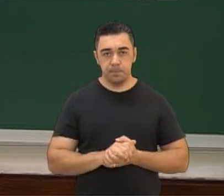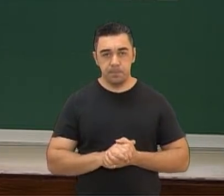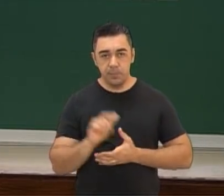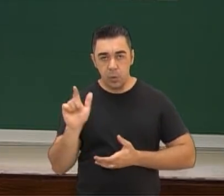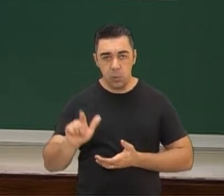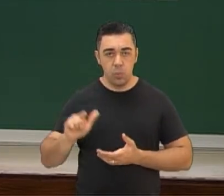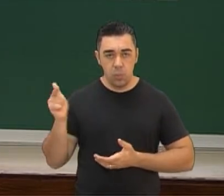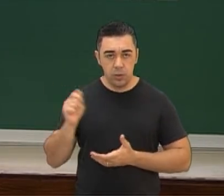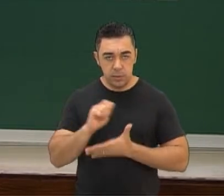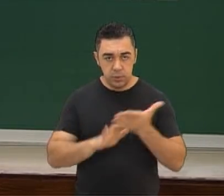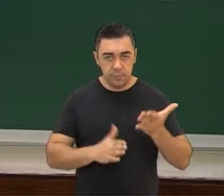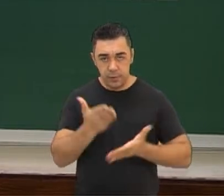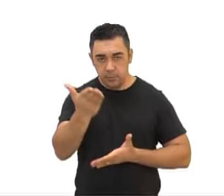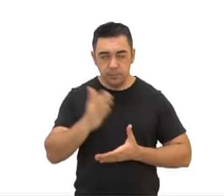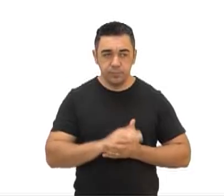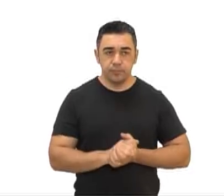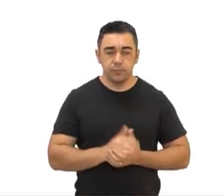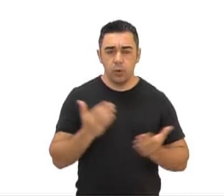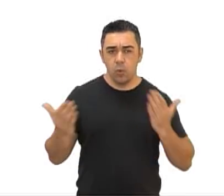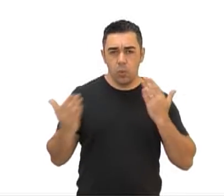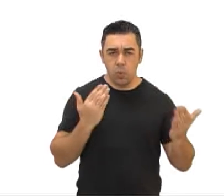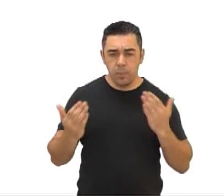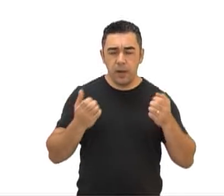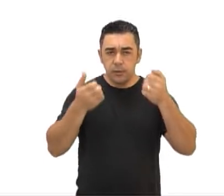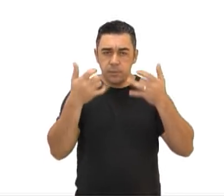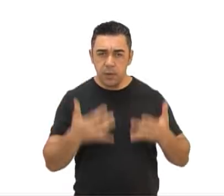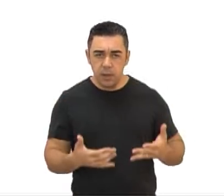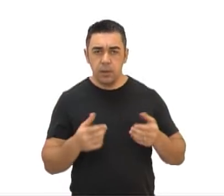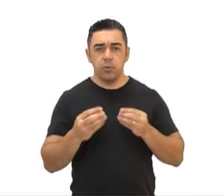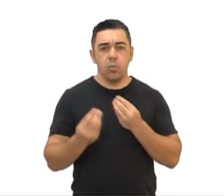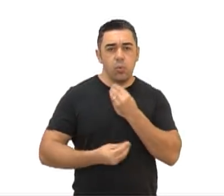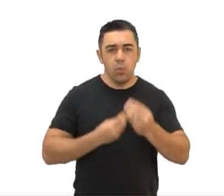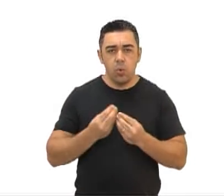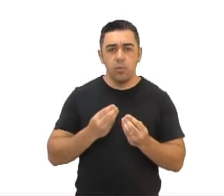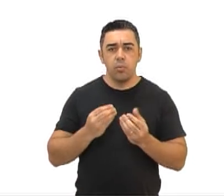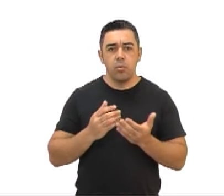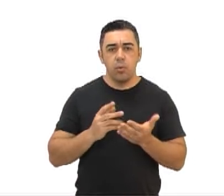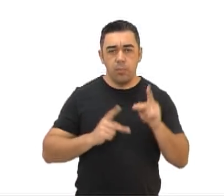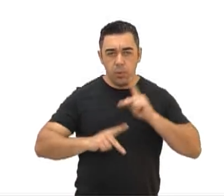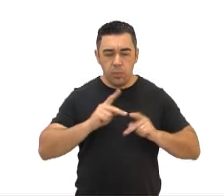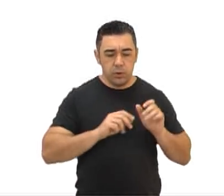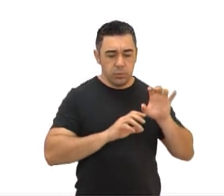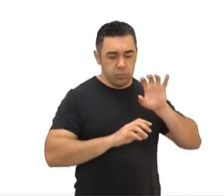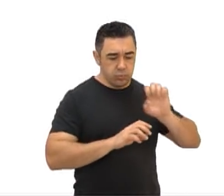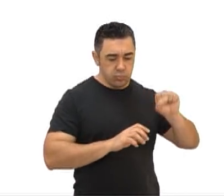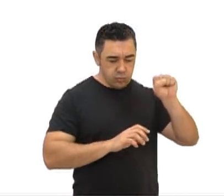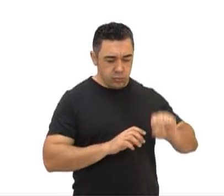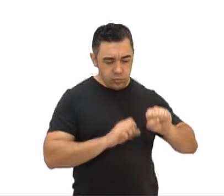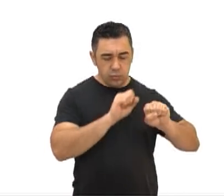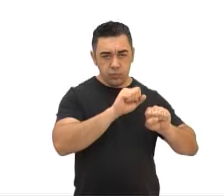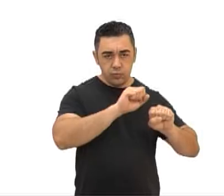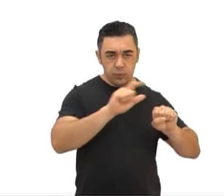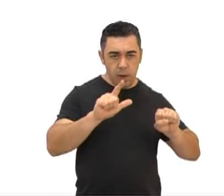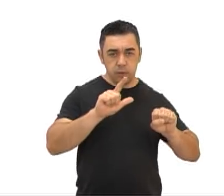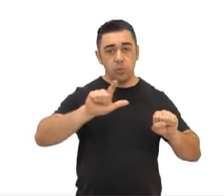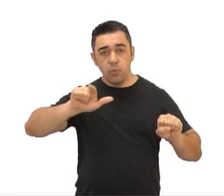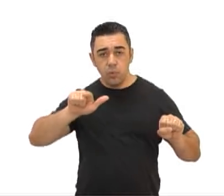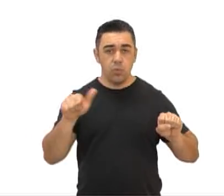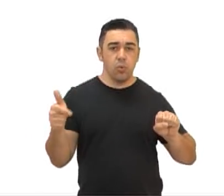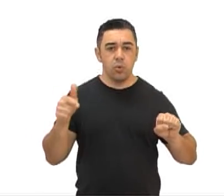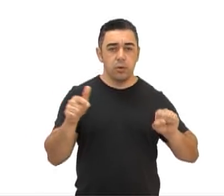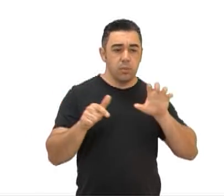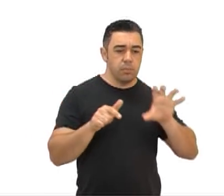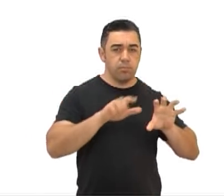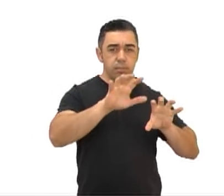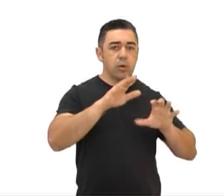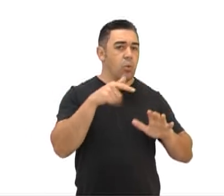Outra atividadezinha ali. Compare e explique a distribuição da população no Sul e no Sudeste do Brasil com as outras duas